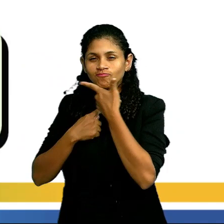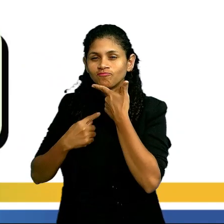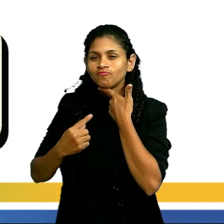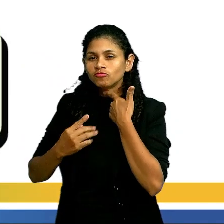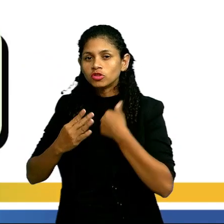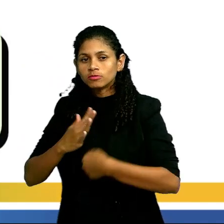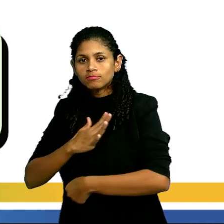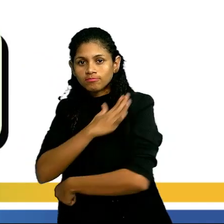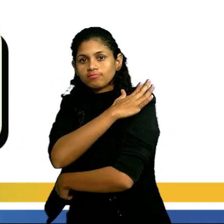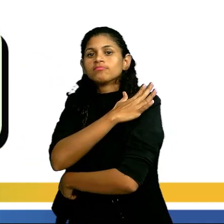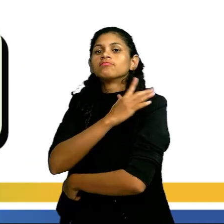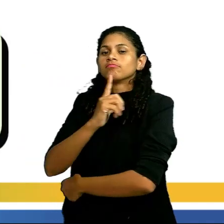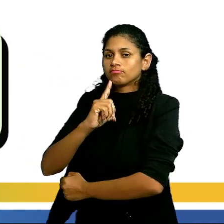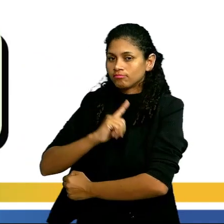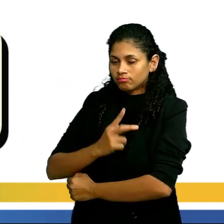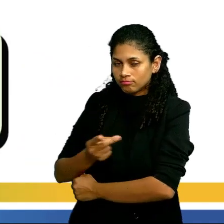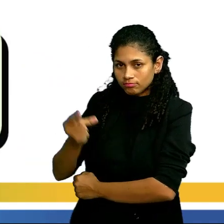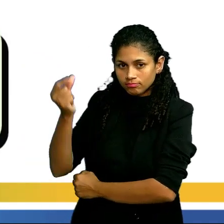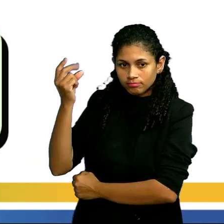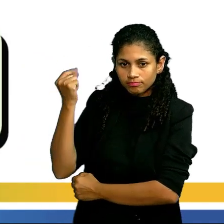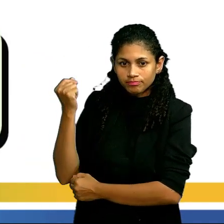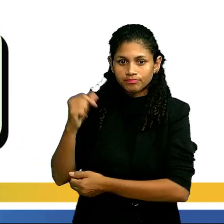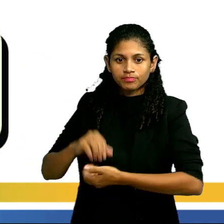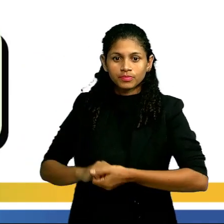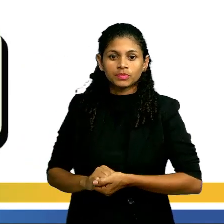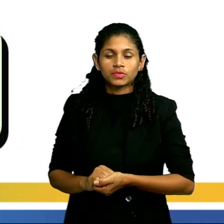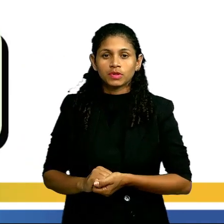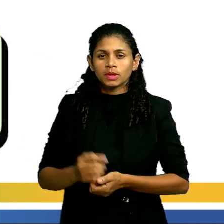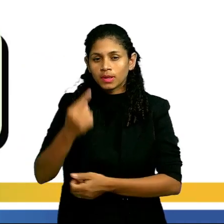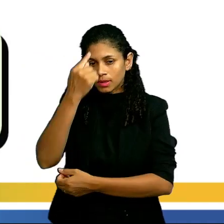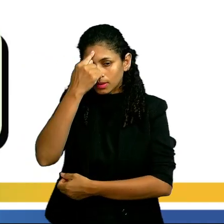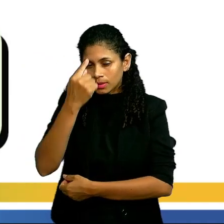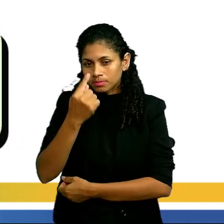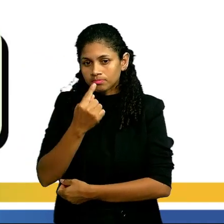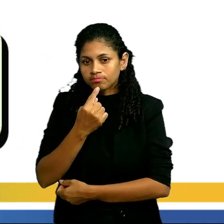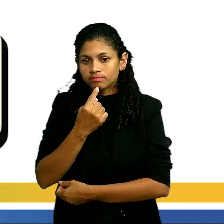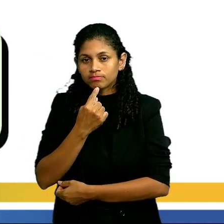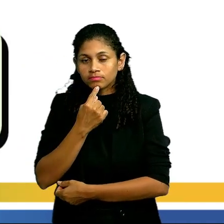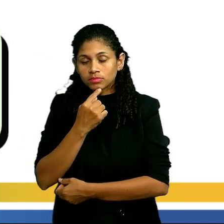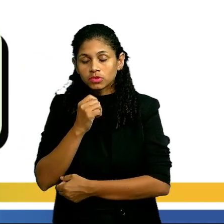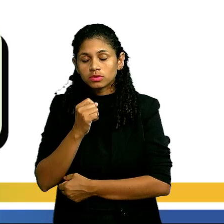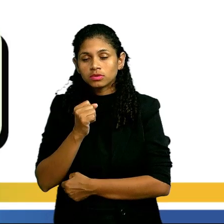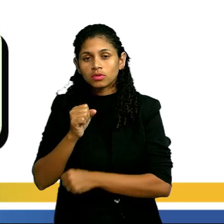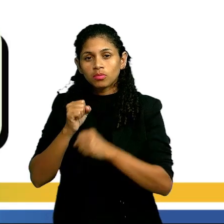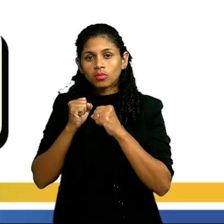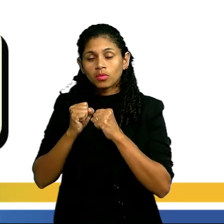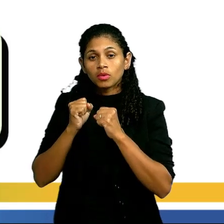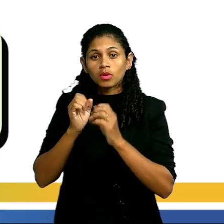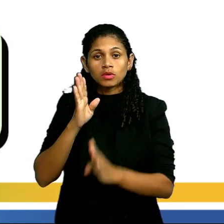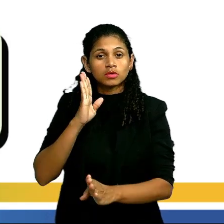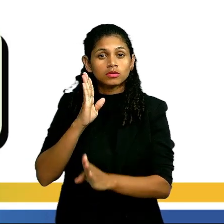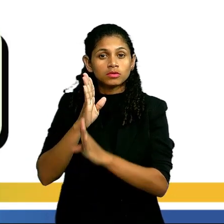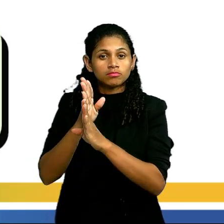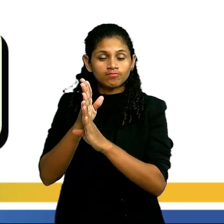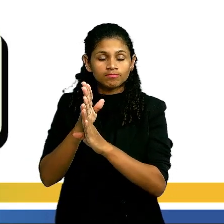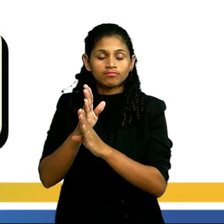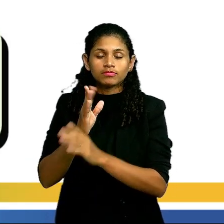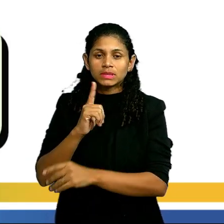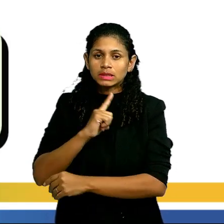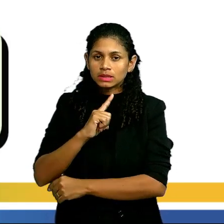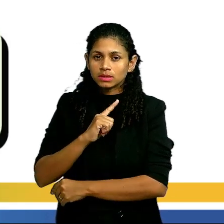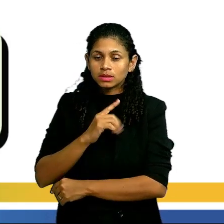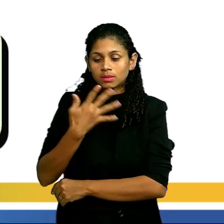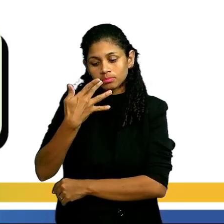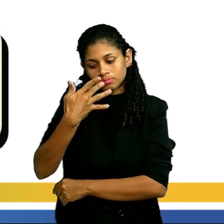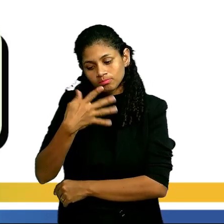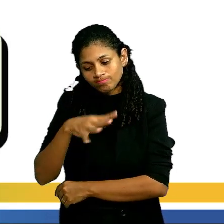dessa tecnologia. Como na foto, que a gente vai ver ampliado daqui a pouco, você pode identificar, né, que existem crianças. Ou